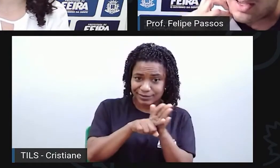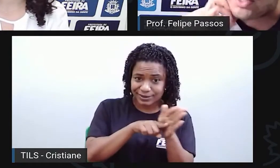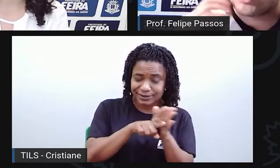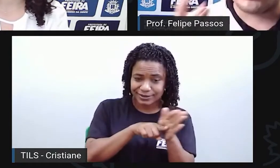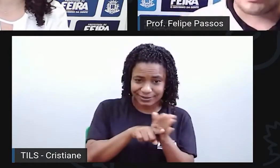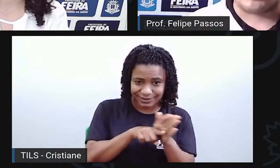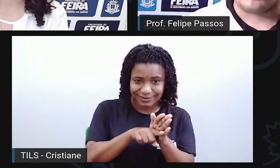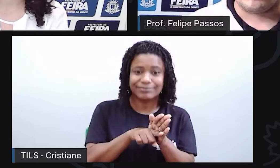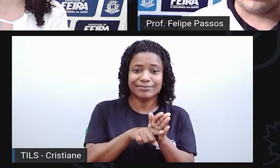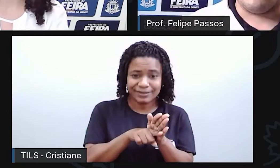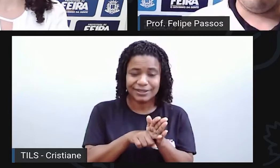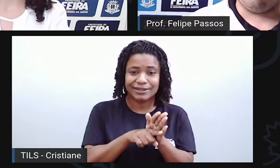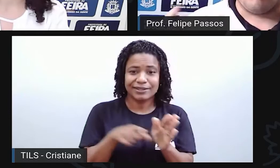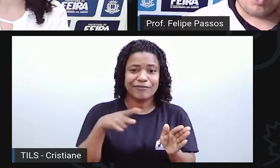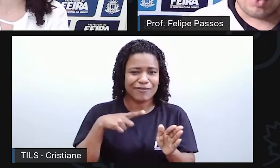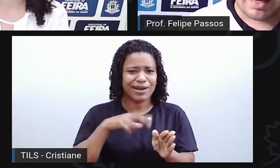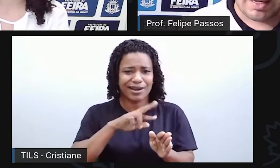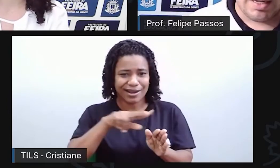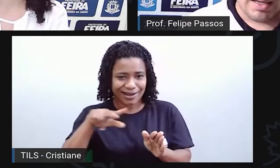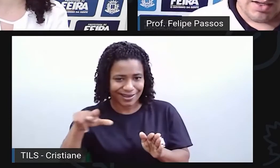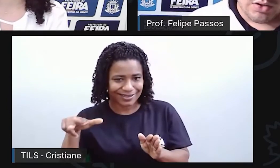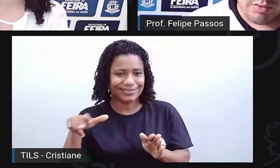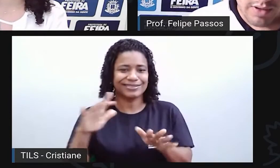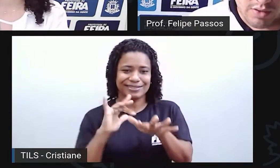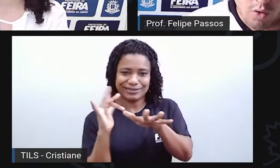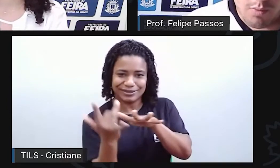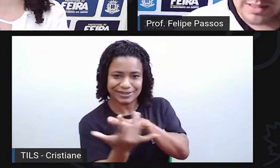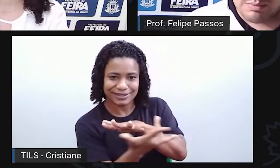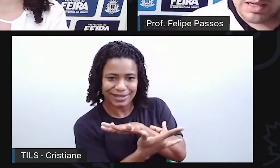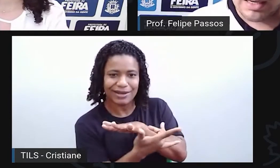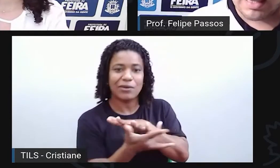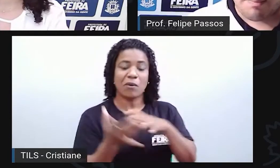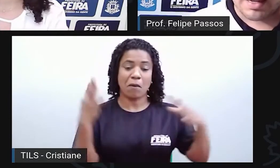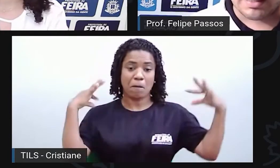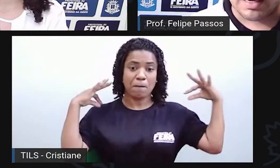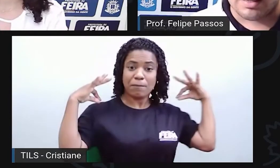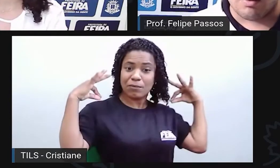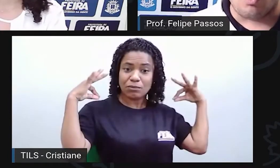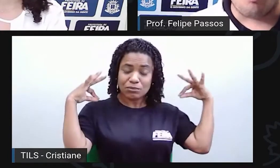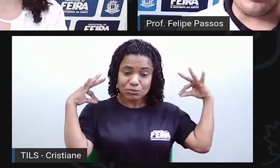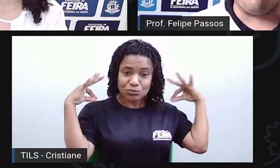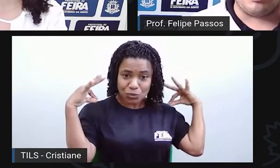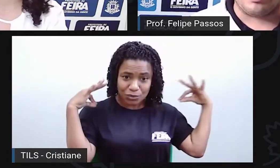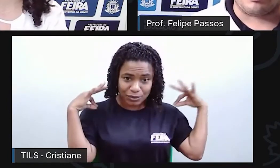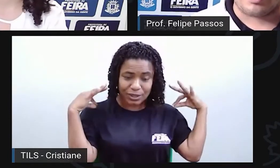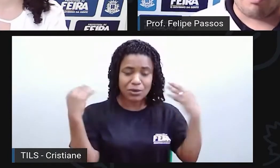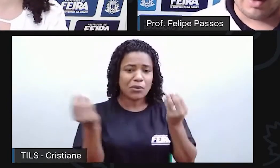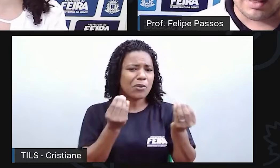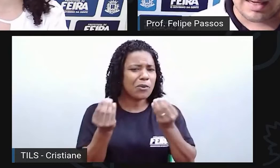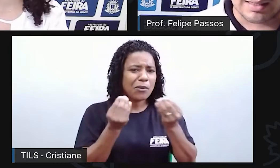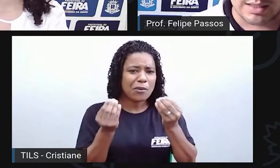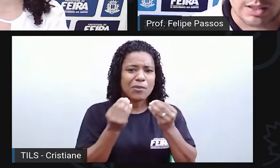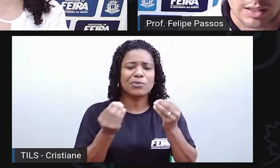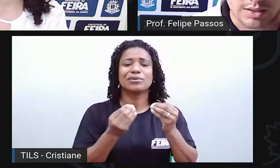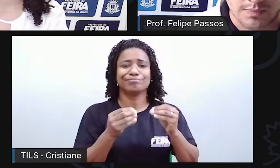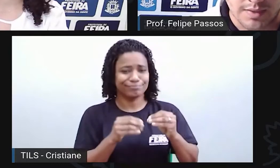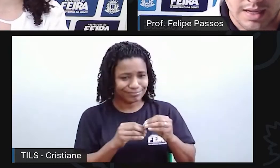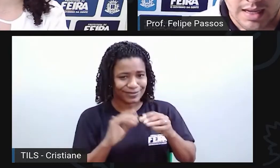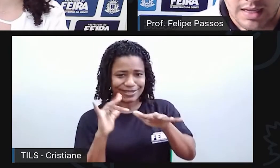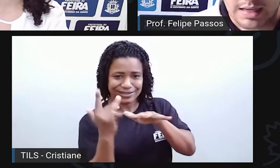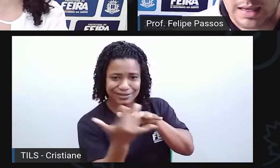investigou redes sociais, né? Moda, deixa eu ver, como as mídias representam o corpo da mulher, achei muito interessante